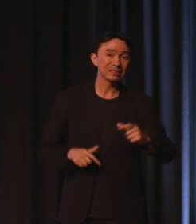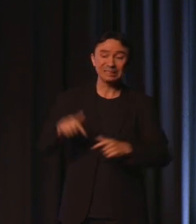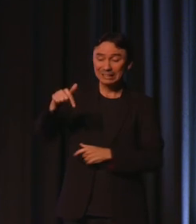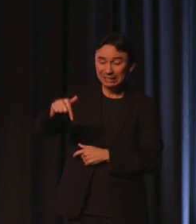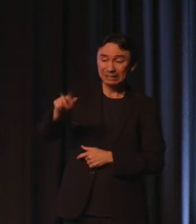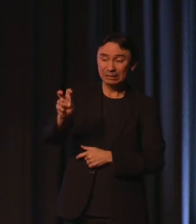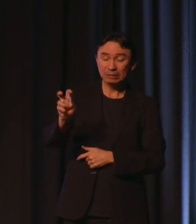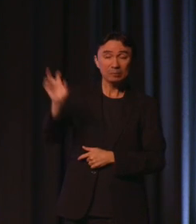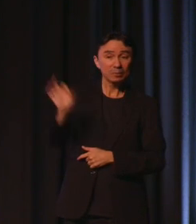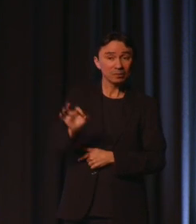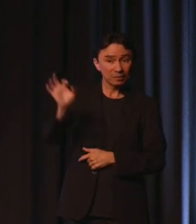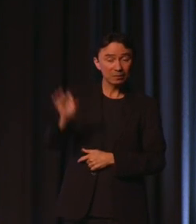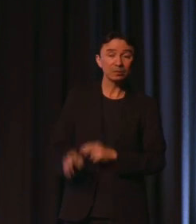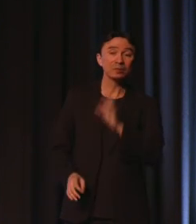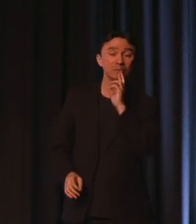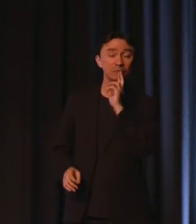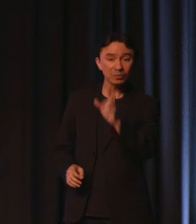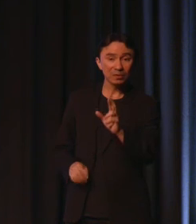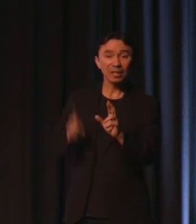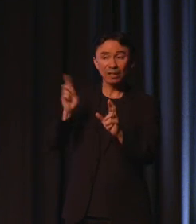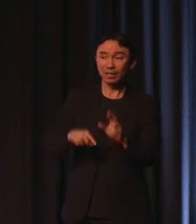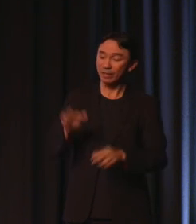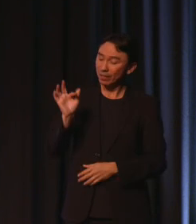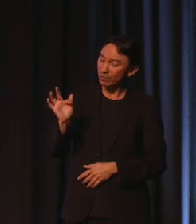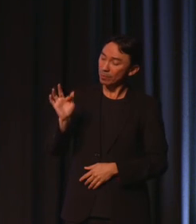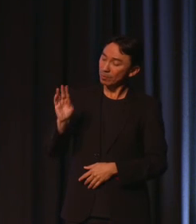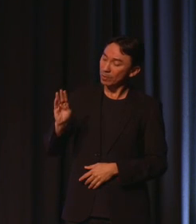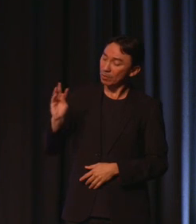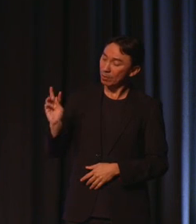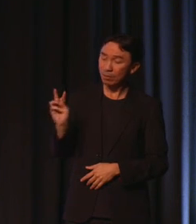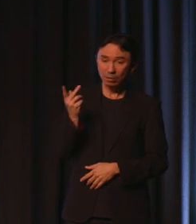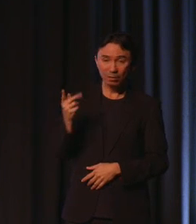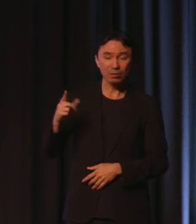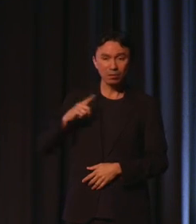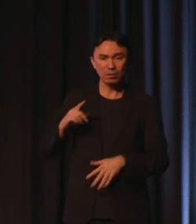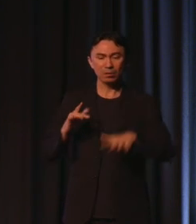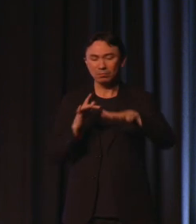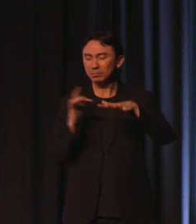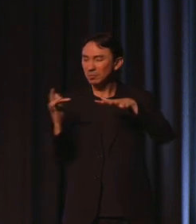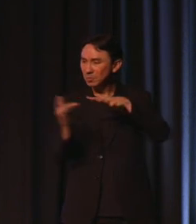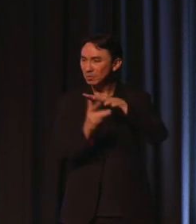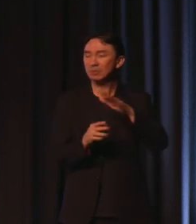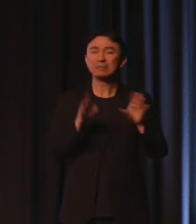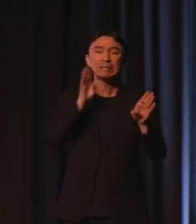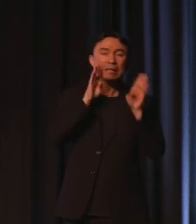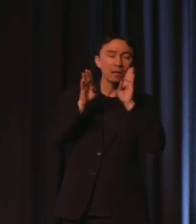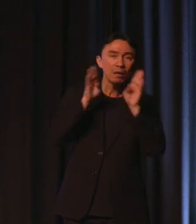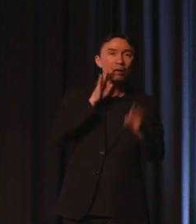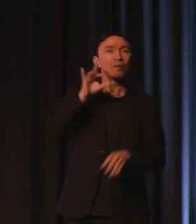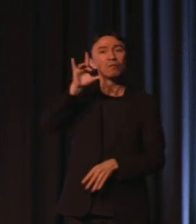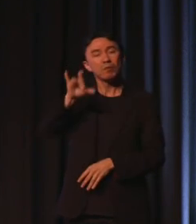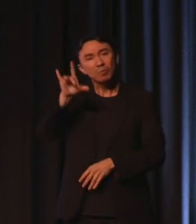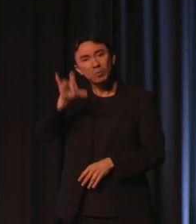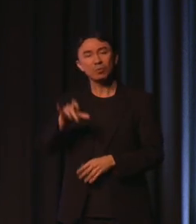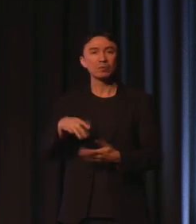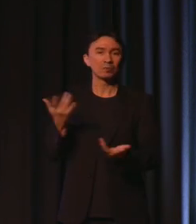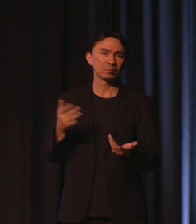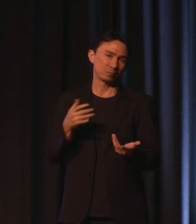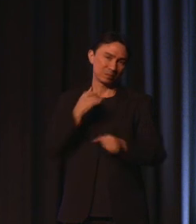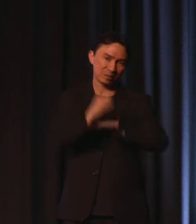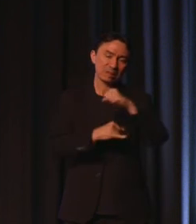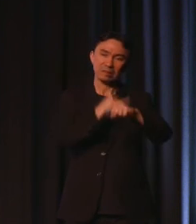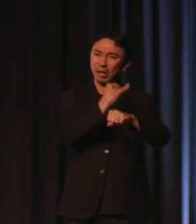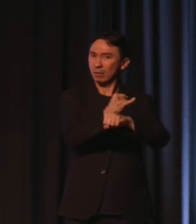dos respondentes, eles acompanham a FBH principalmente em redes como Instagram, Facebook e o próprio site. De forma um pouco